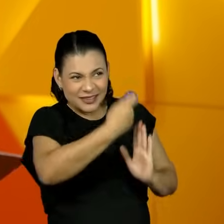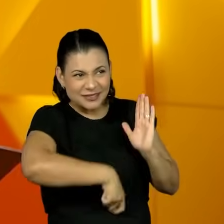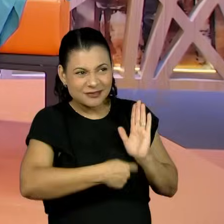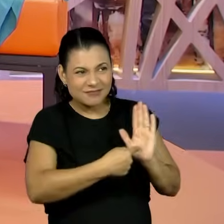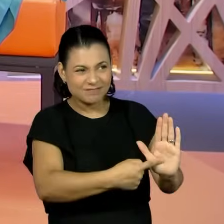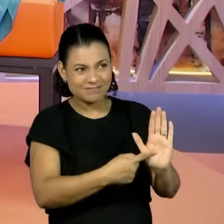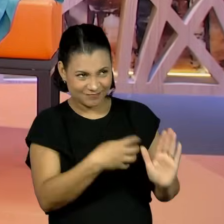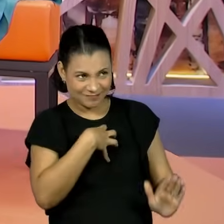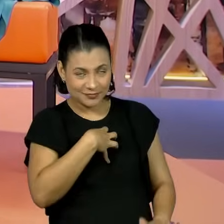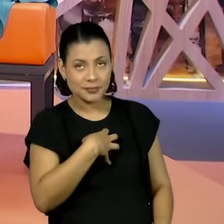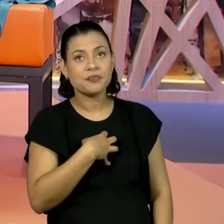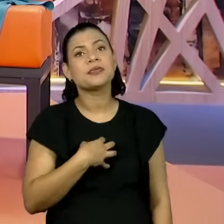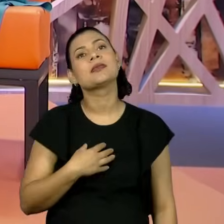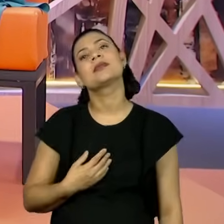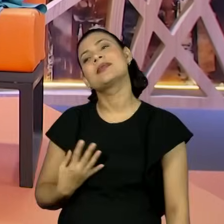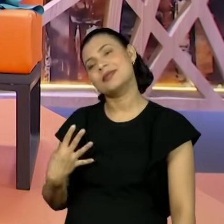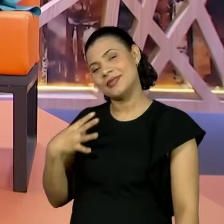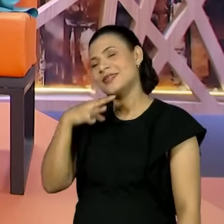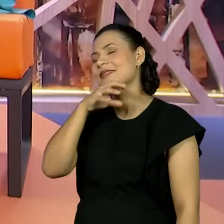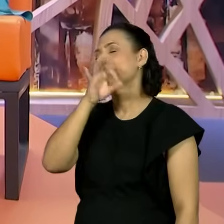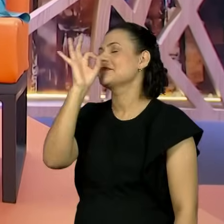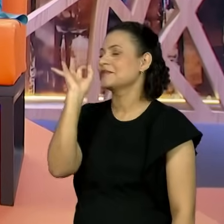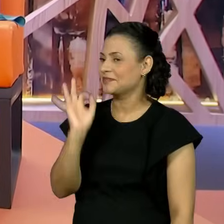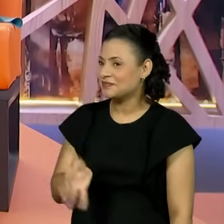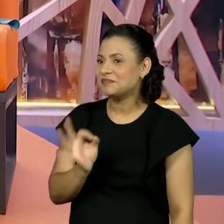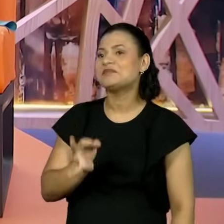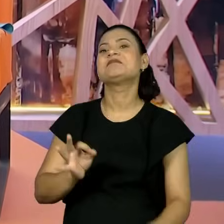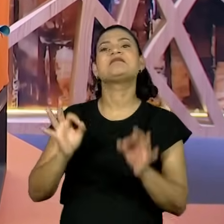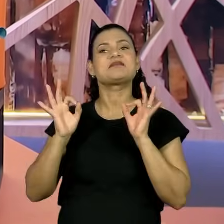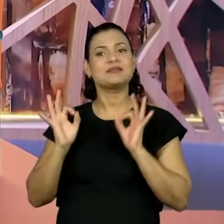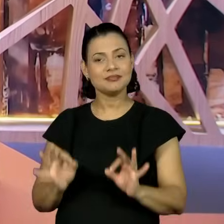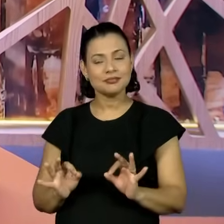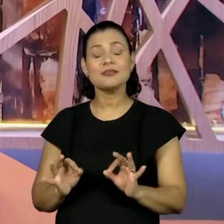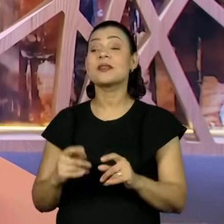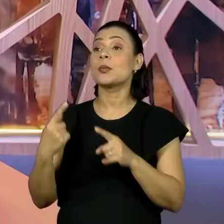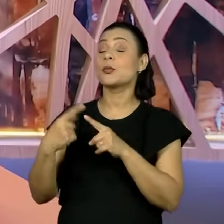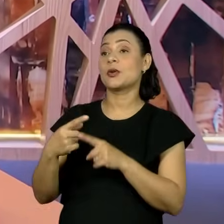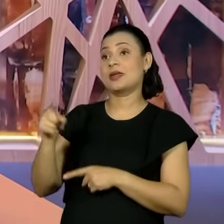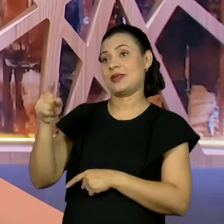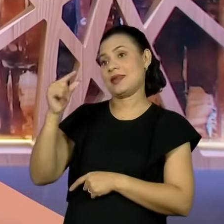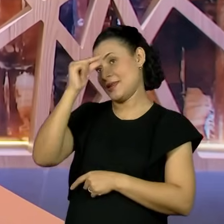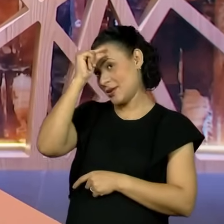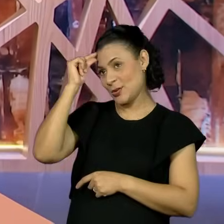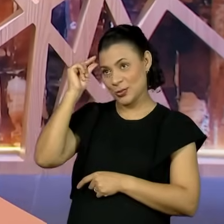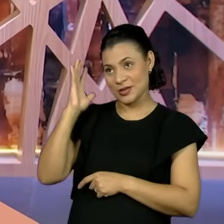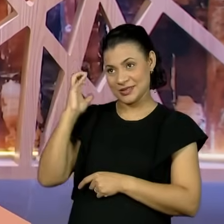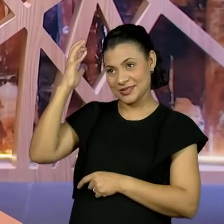textos? Ah, com certeza, Cris, porque eu acho que, inclusive, quando a Conceição fala isso,